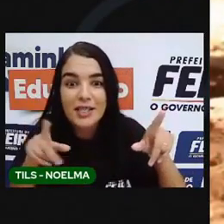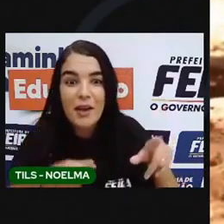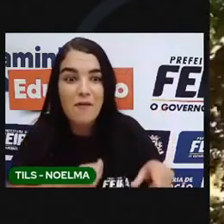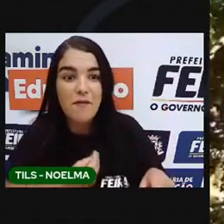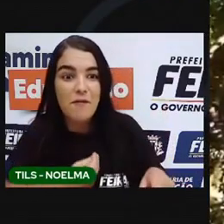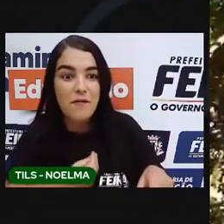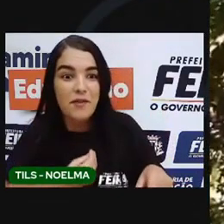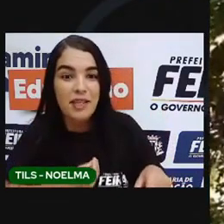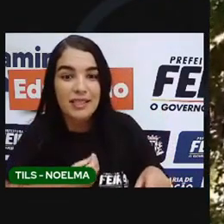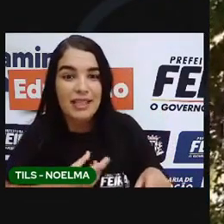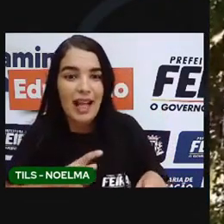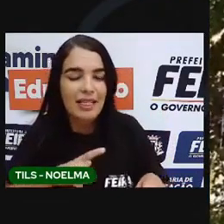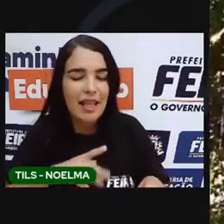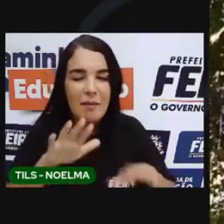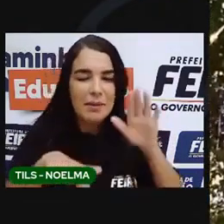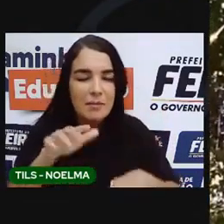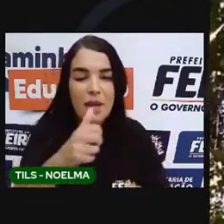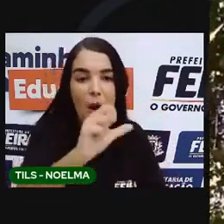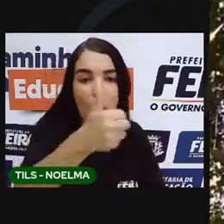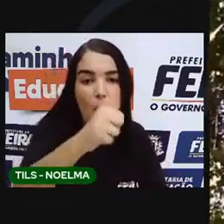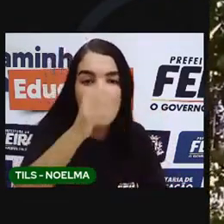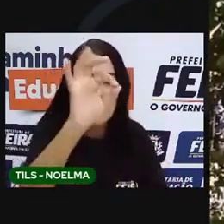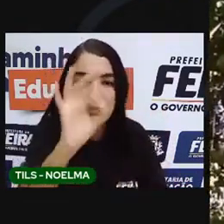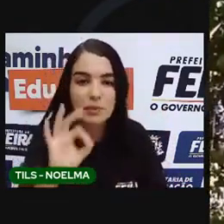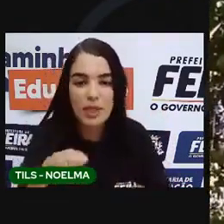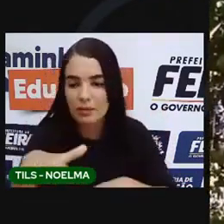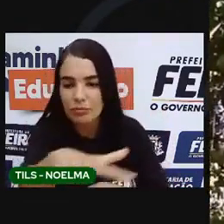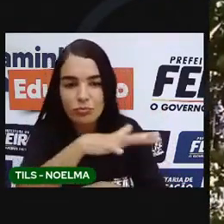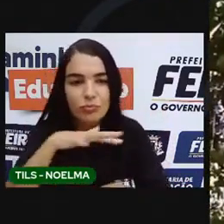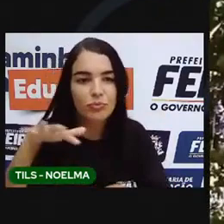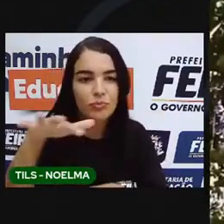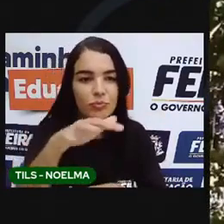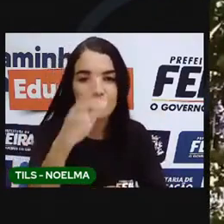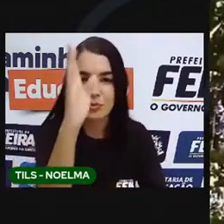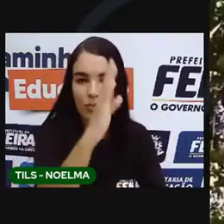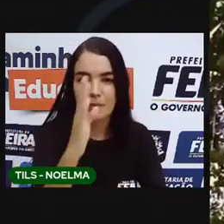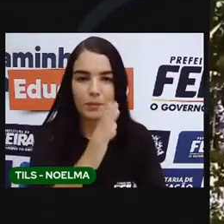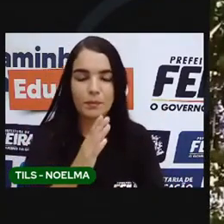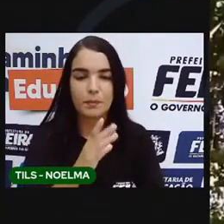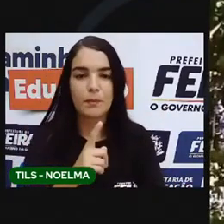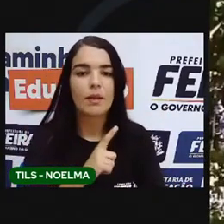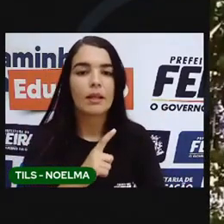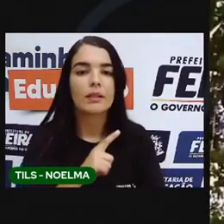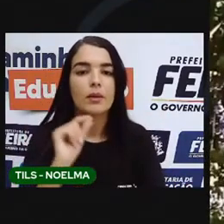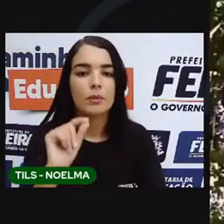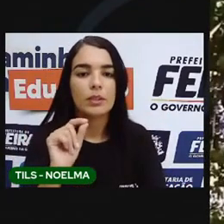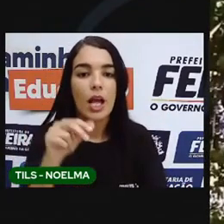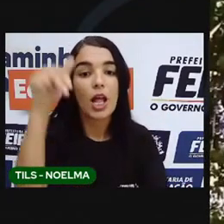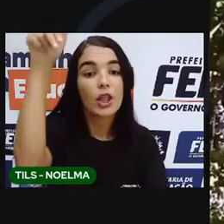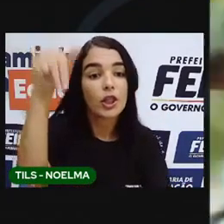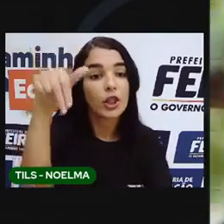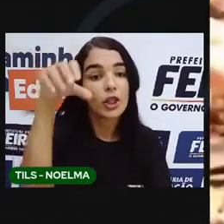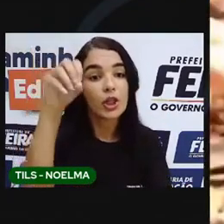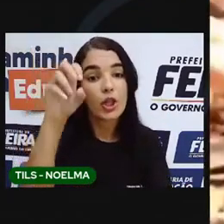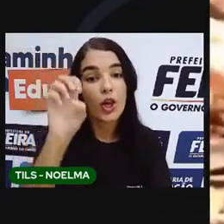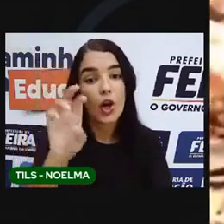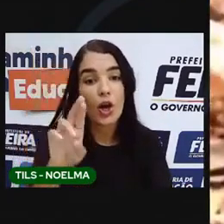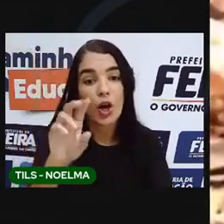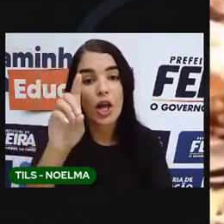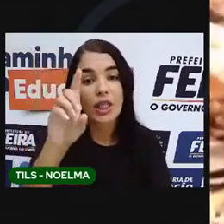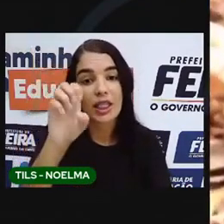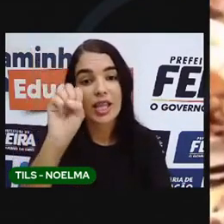de 11% do território nacional. É um bioma que predomina a região Nordeste e sua vegetação é